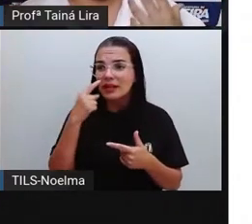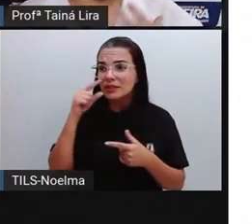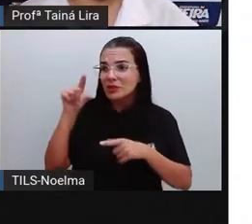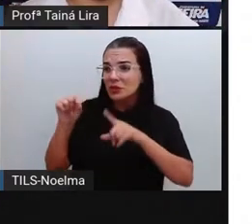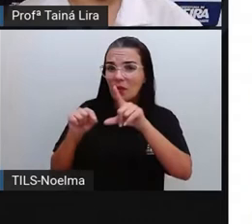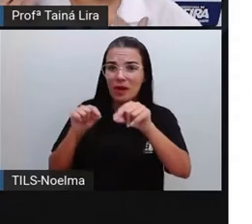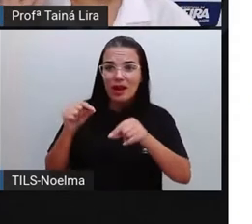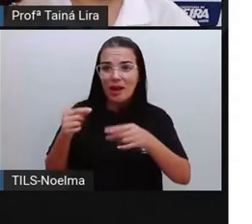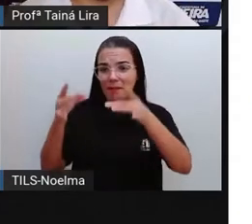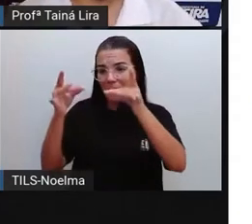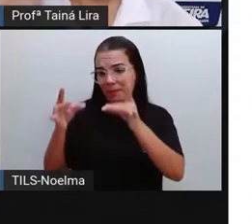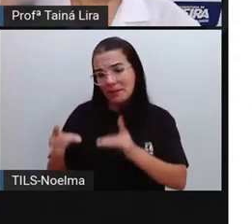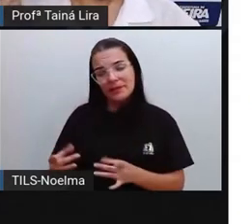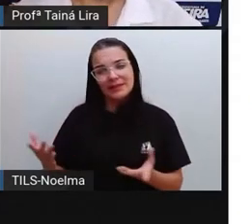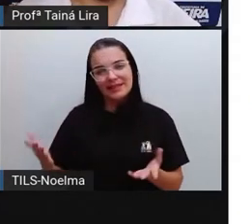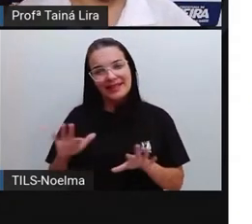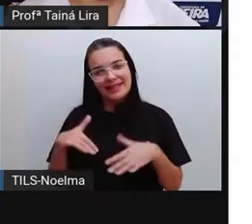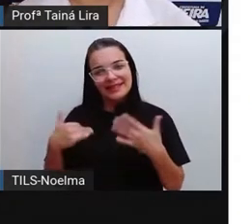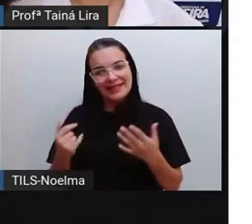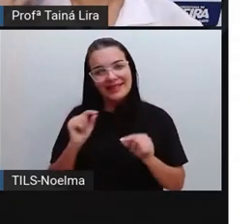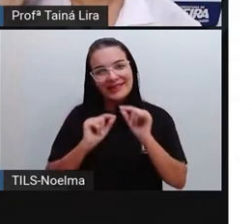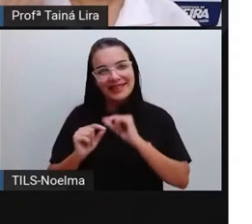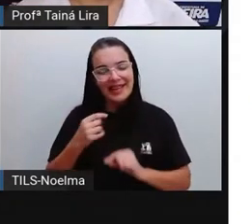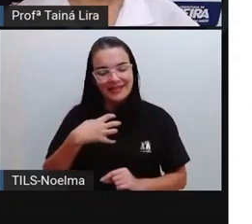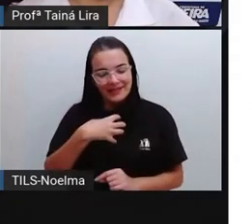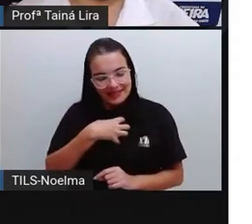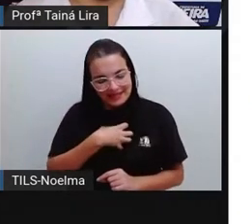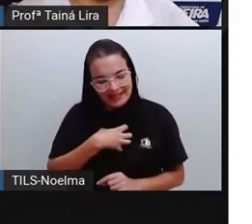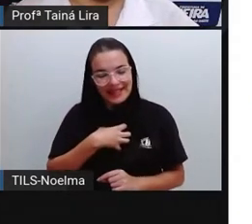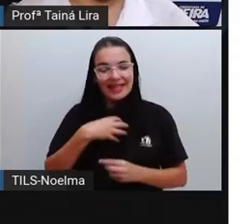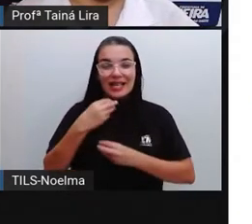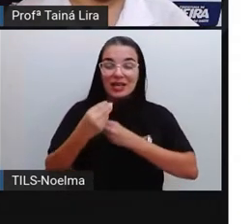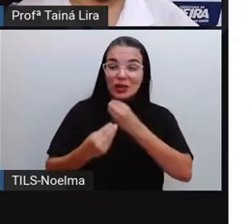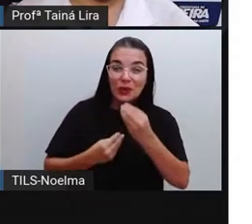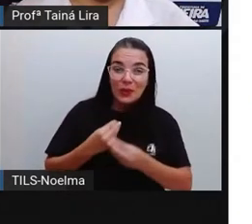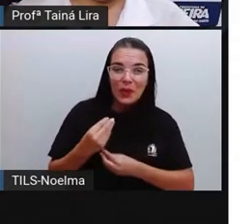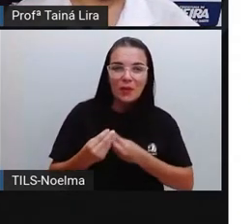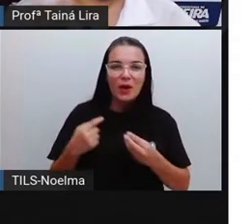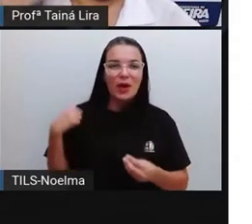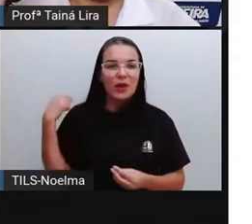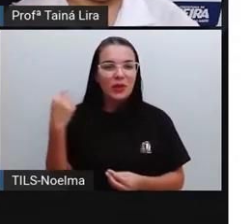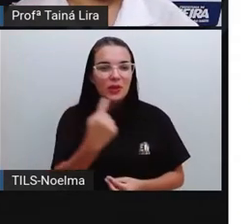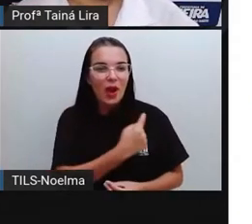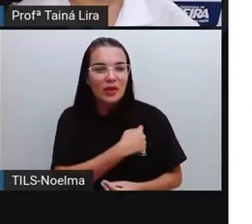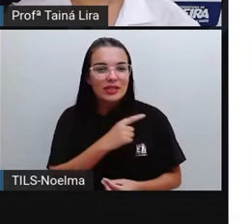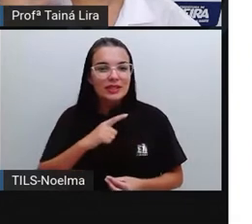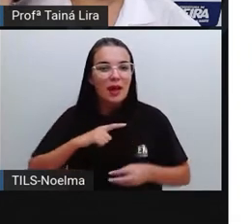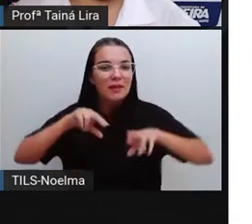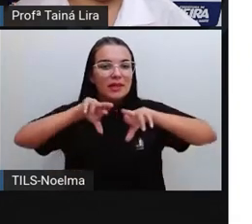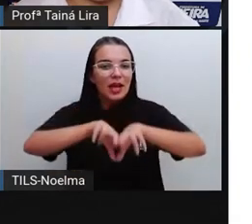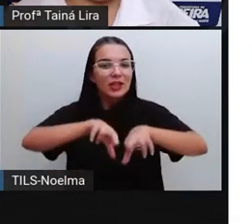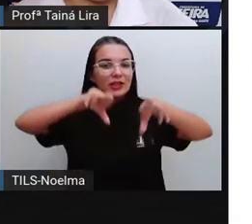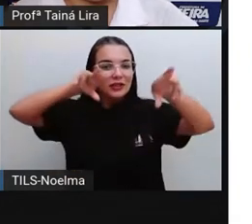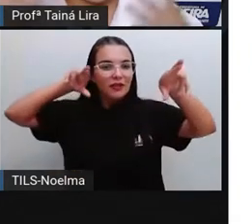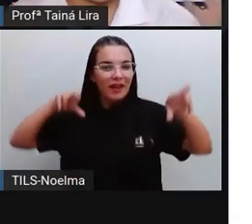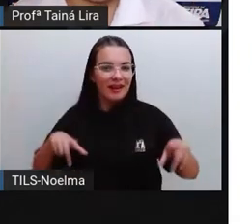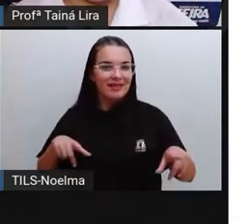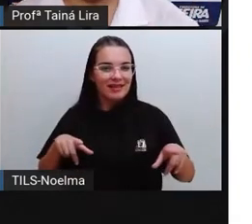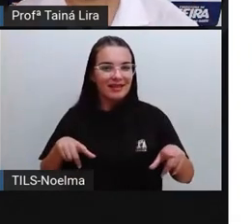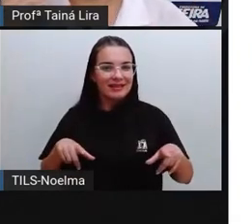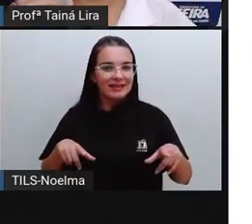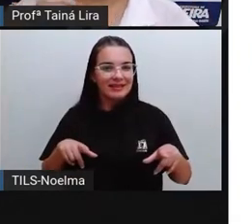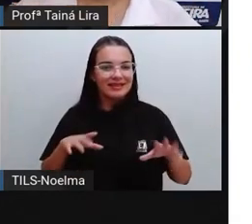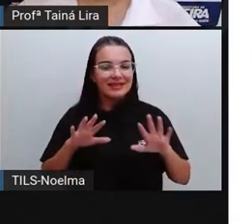sejamos reconhecidos é justamente a maneira da gente, as nossas diferenças, a maneira da gente pensar, é